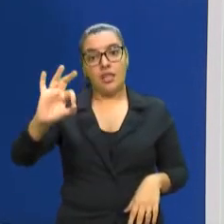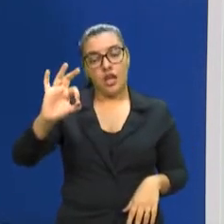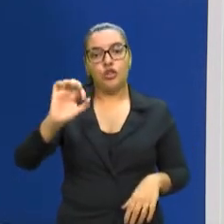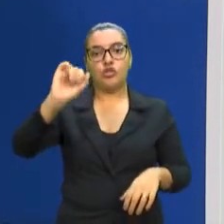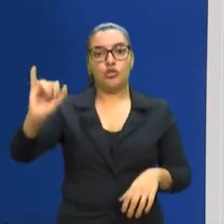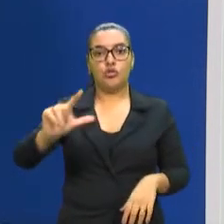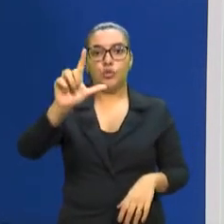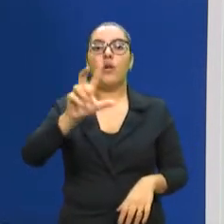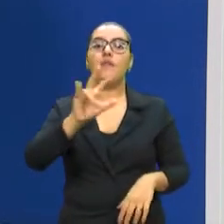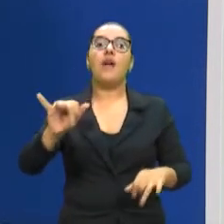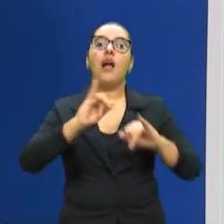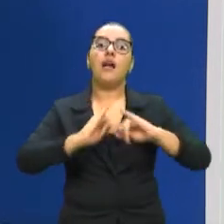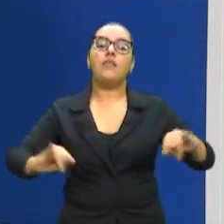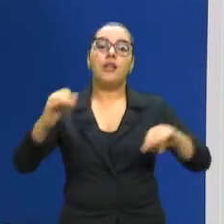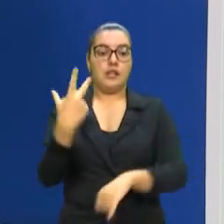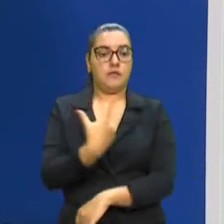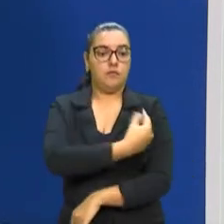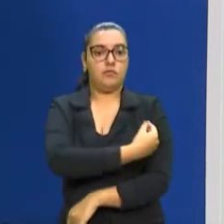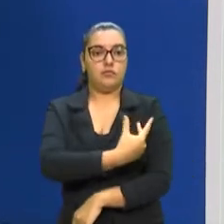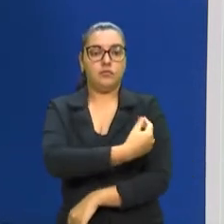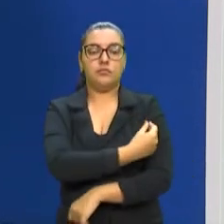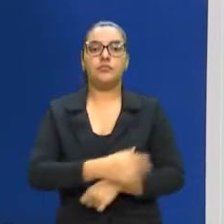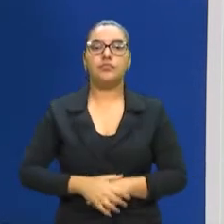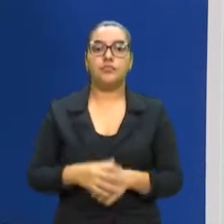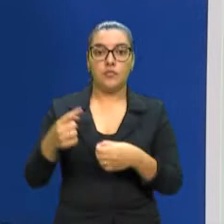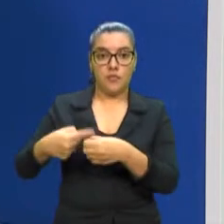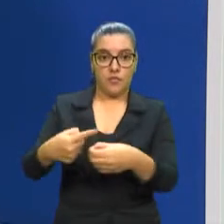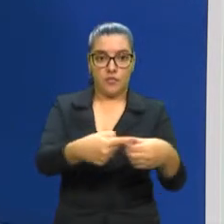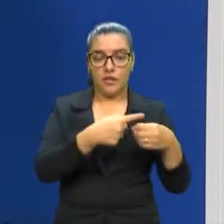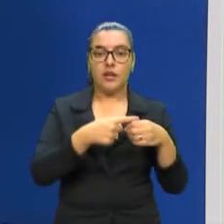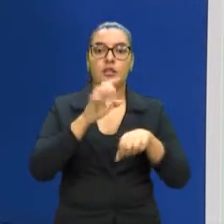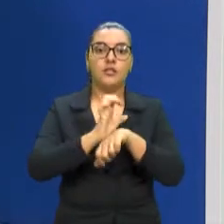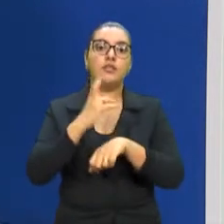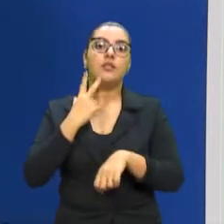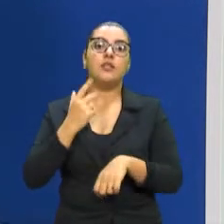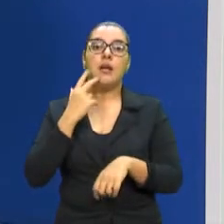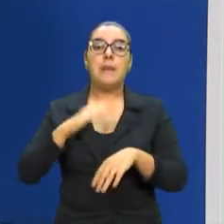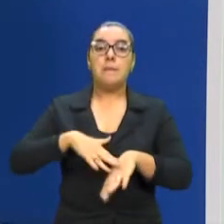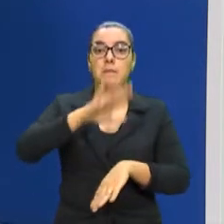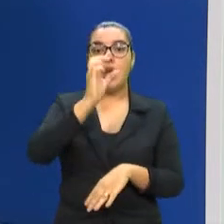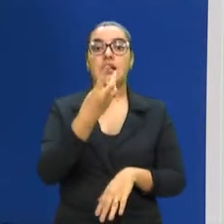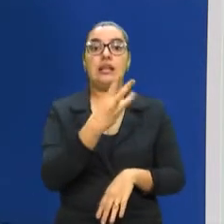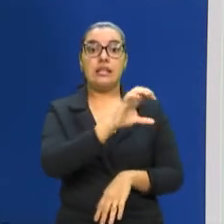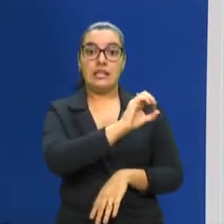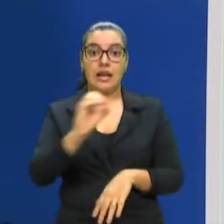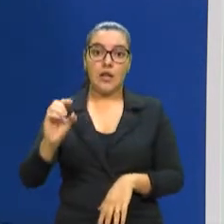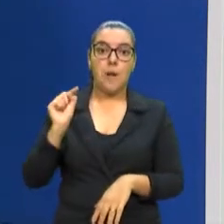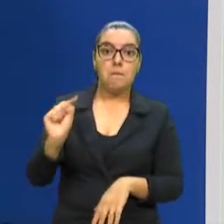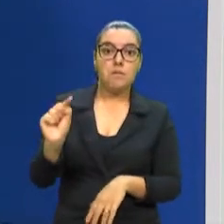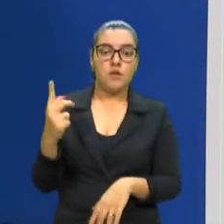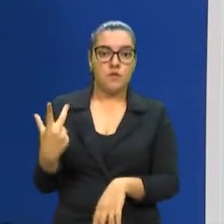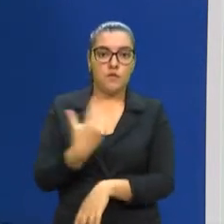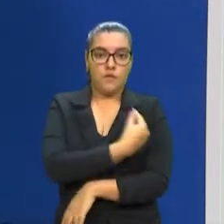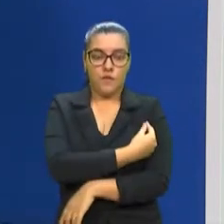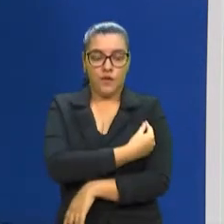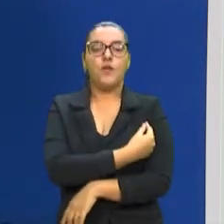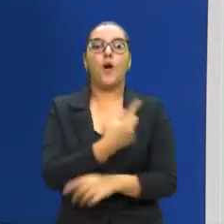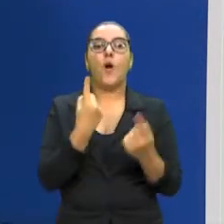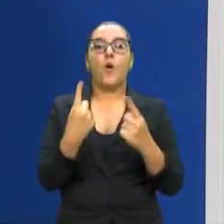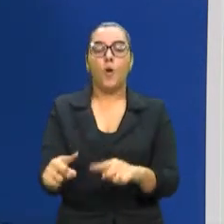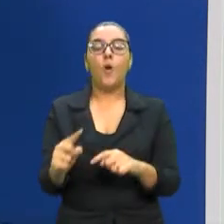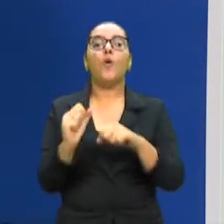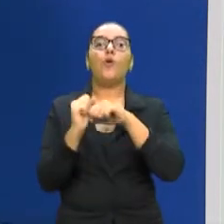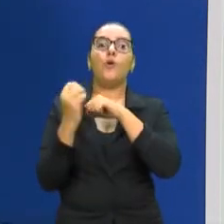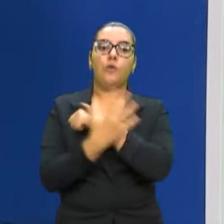gente fala sobre vacinação. Municípios cearenses aplicaram mais de 300 mil vacinas contra a